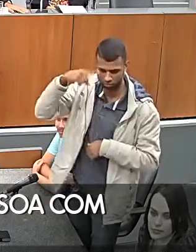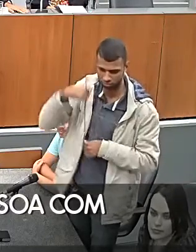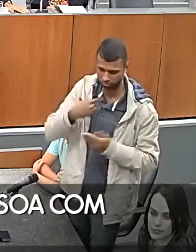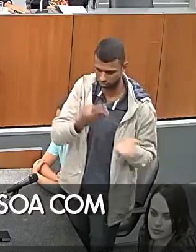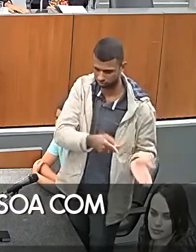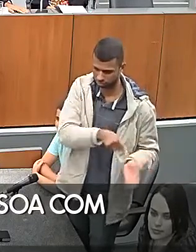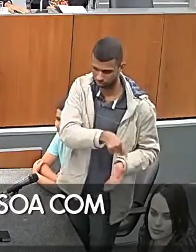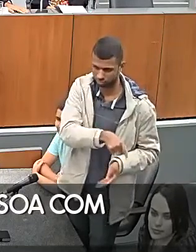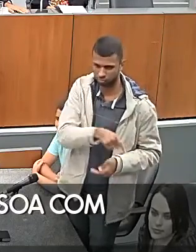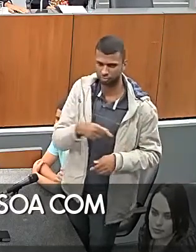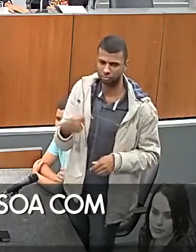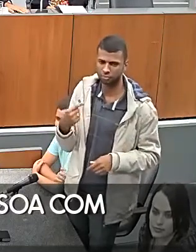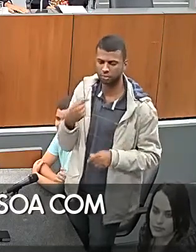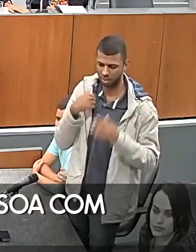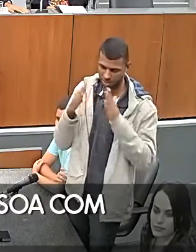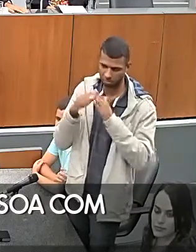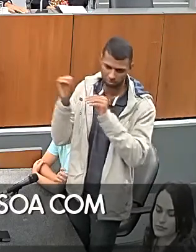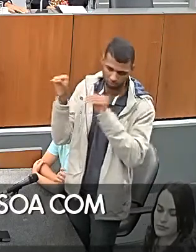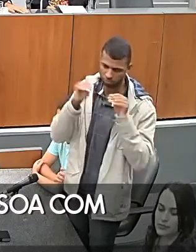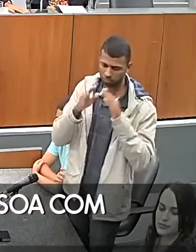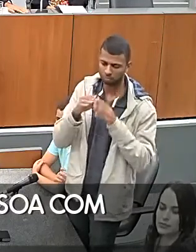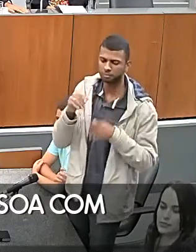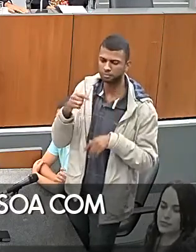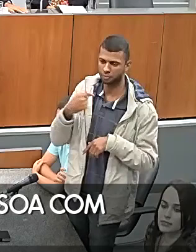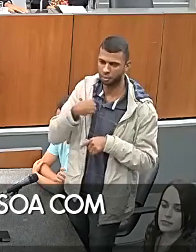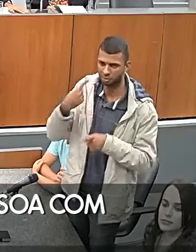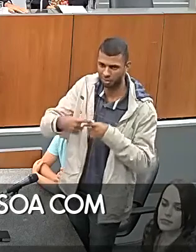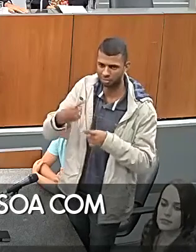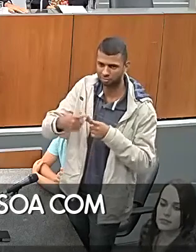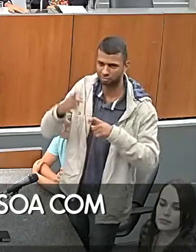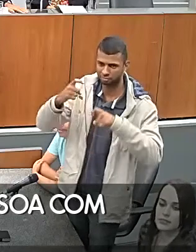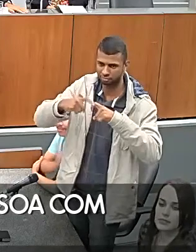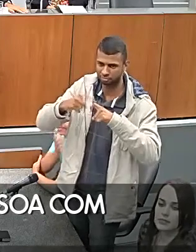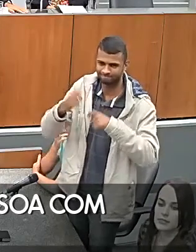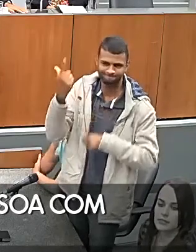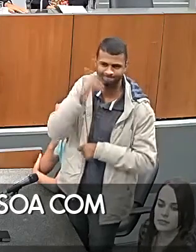Itabira. Tenho uma namorada, sou a namorada da Ana Paula.